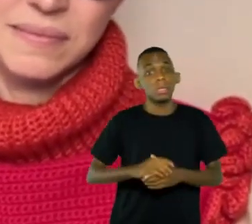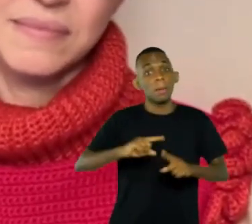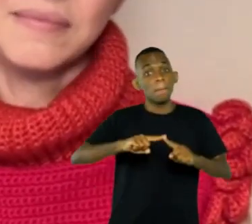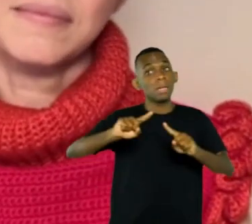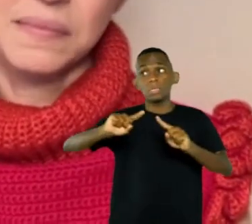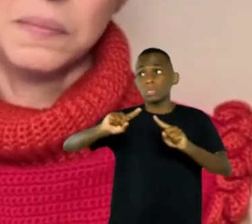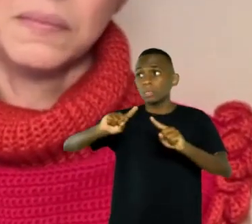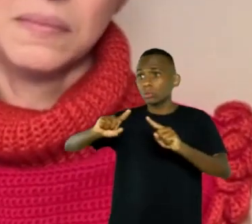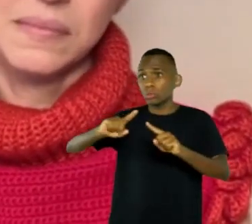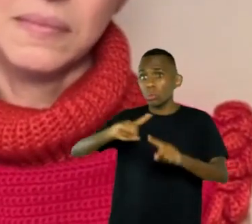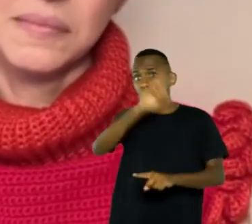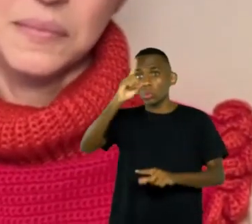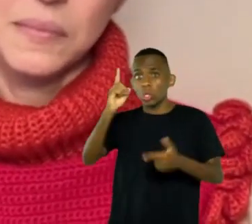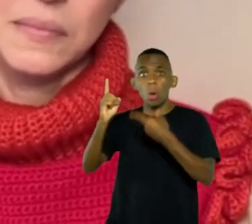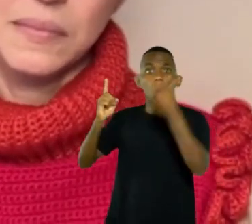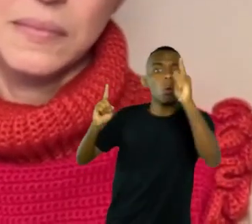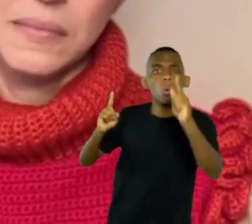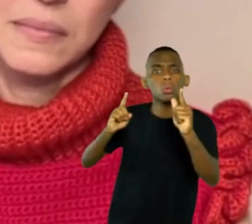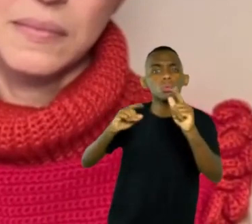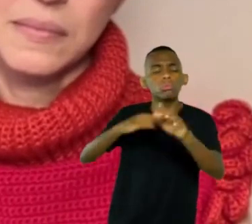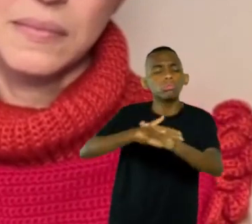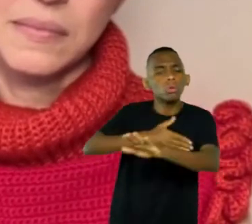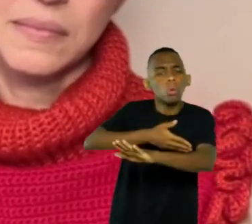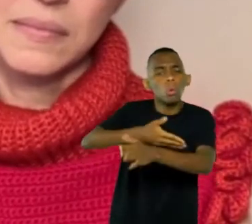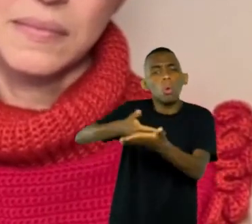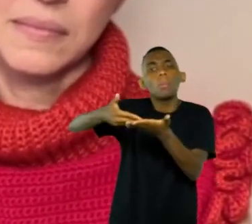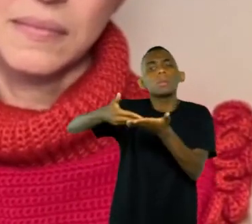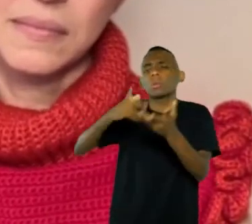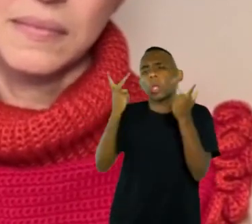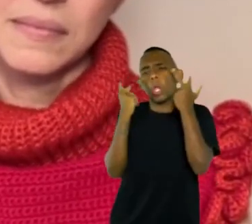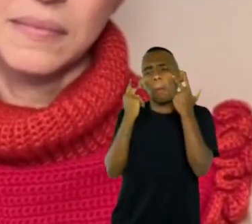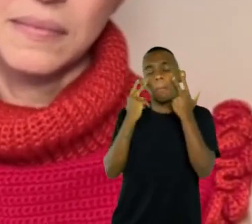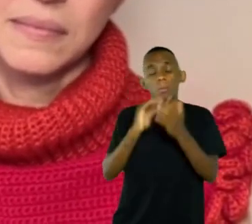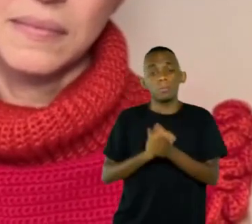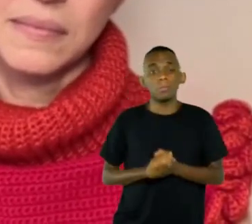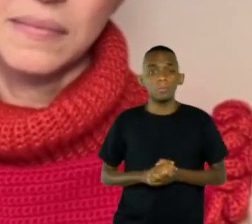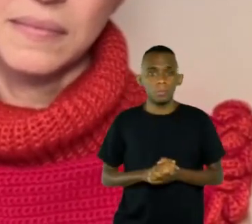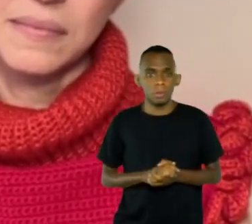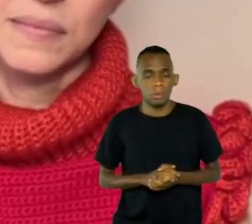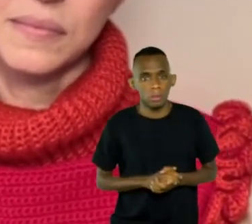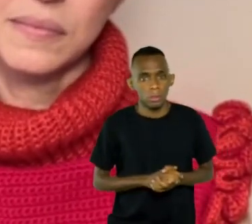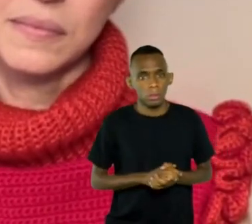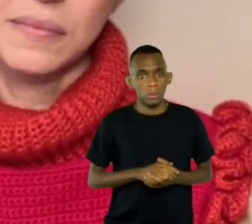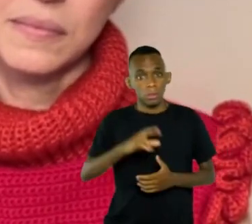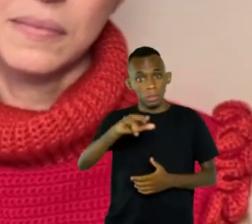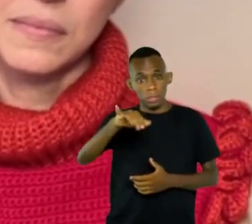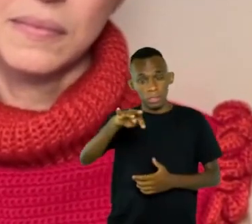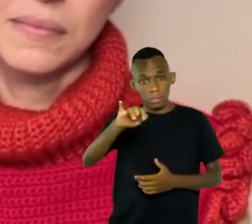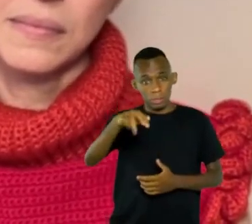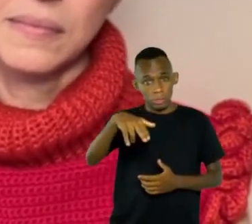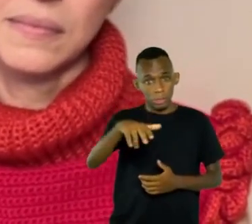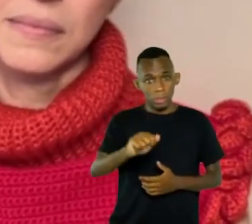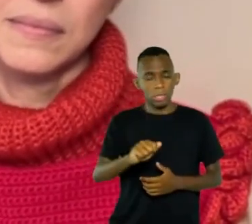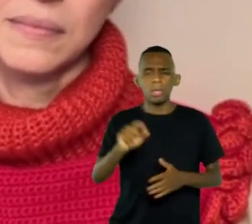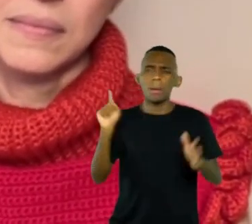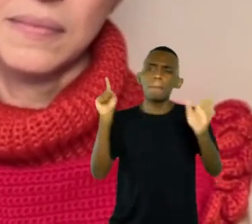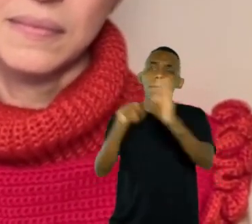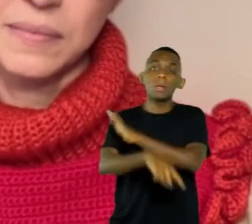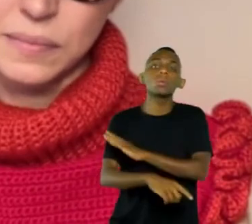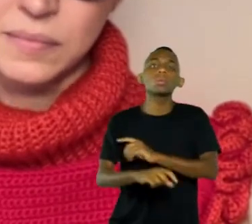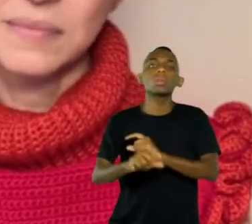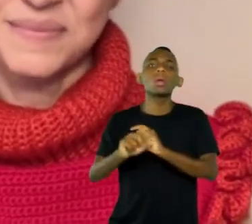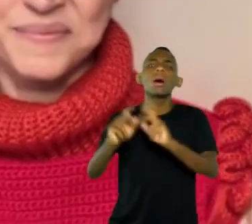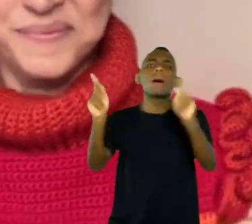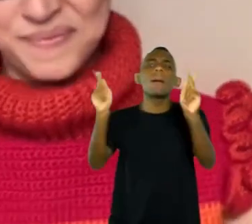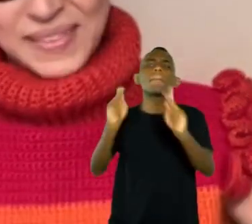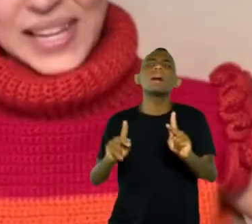normal. E aí a Cristiana Goulart pergunta: o que é a paz na sua vida hoje, Cris?